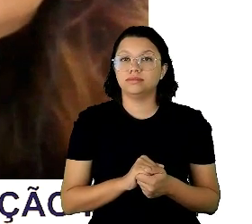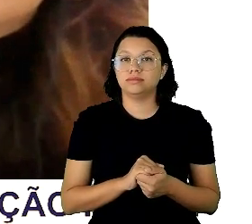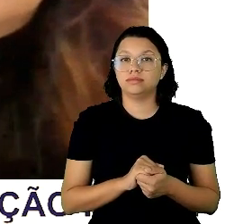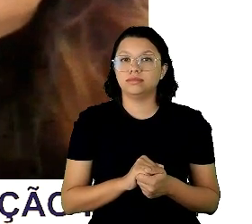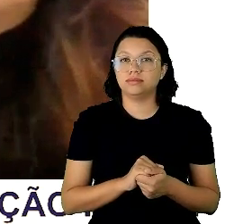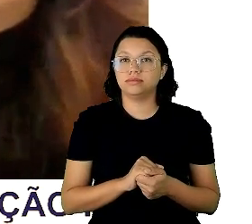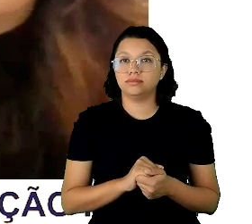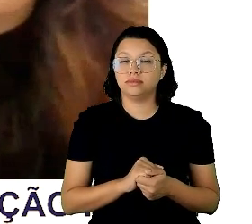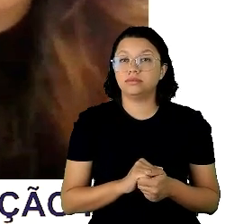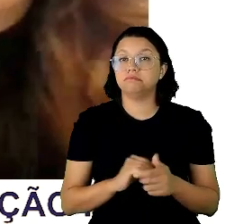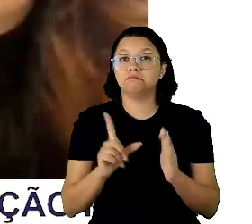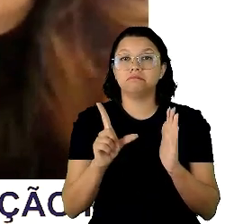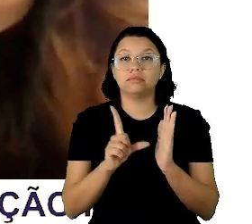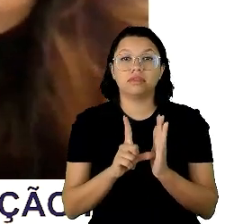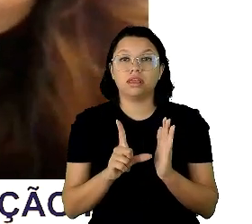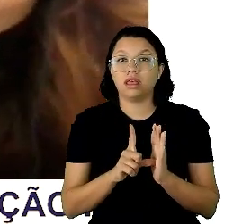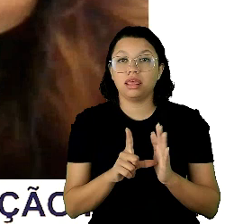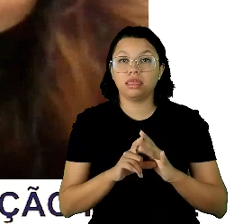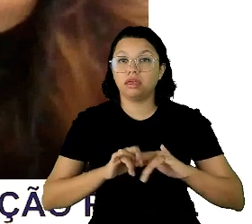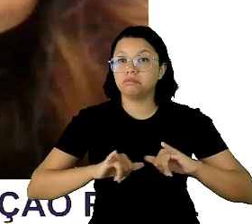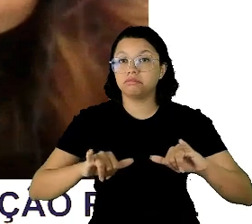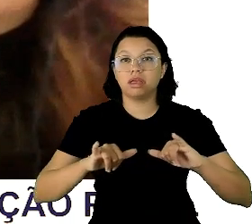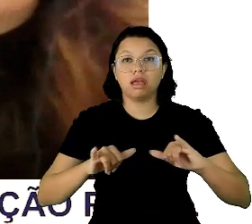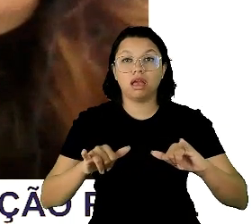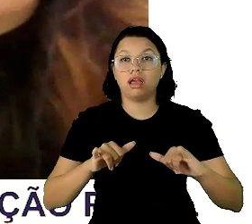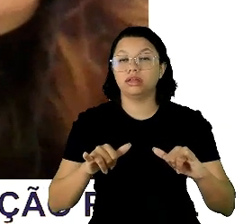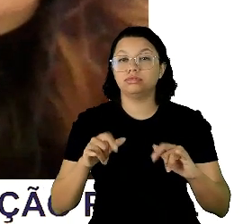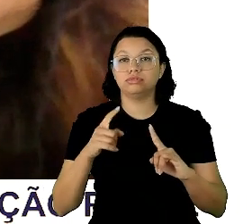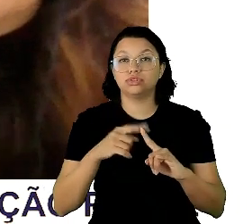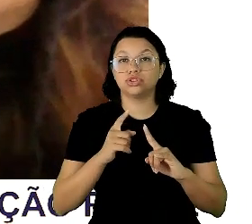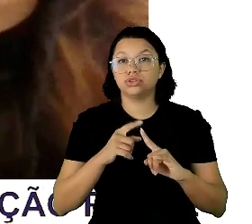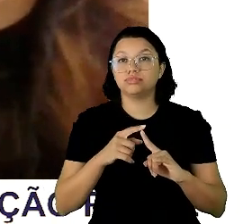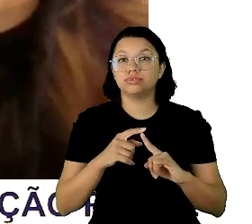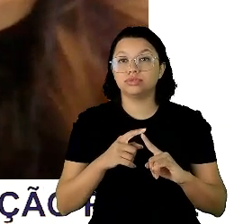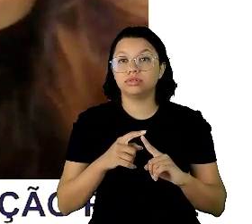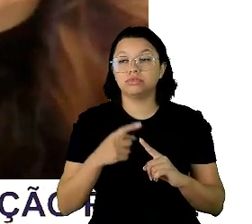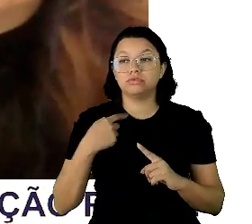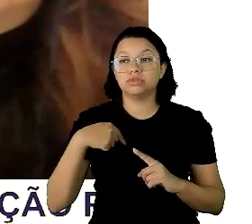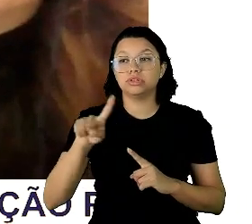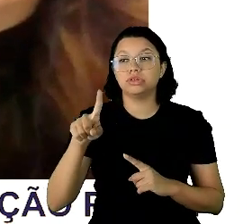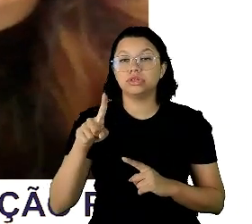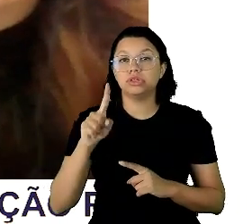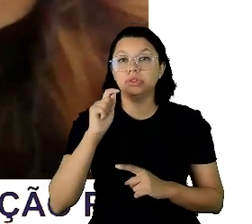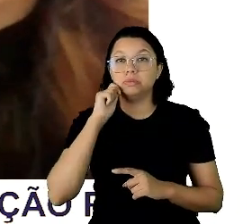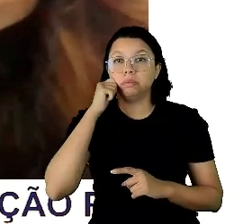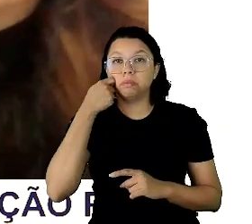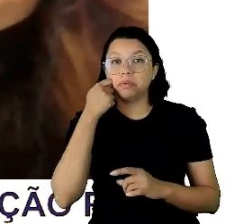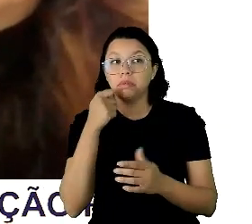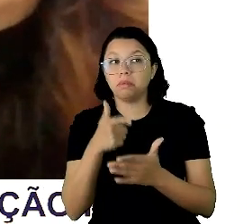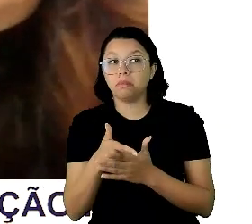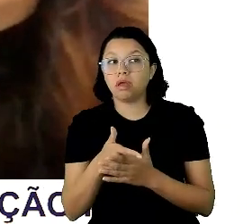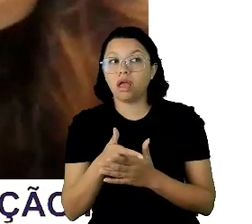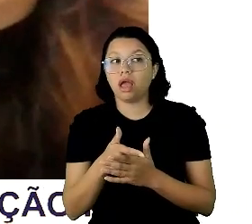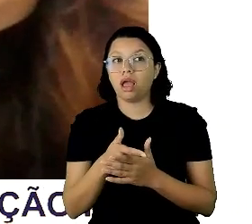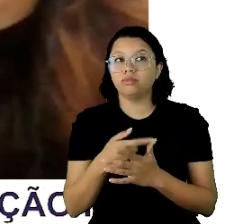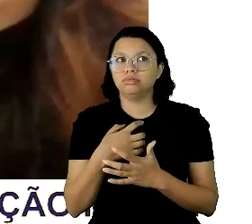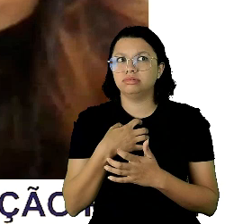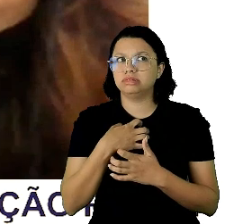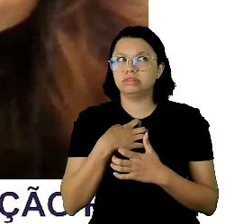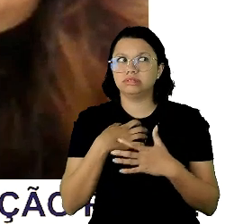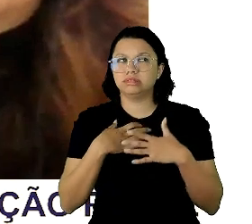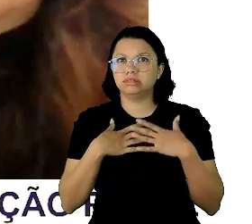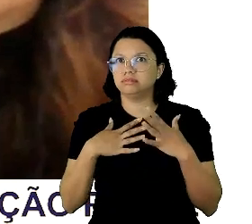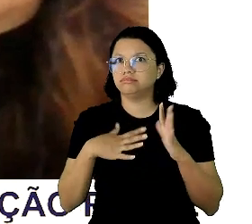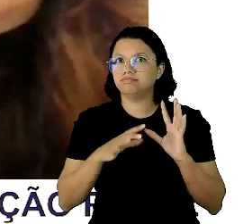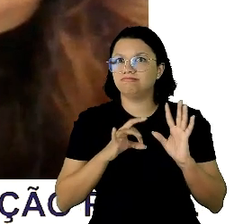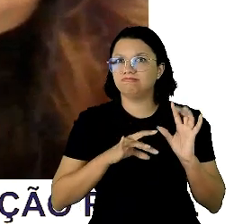estabelecimentos comerciais, alguns que você nem para comprar um pão às vezes se sente confortável, lugares em